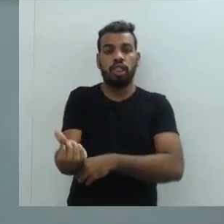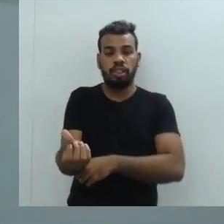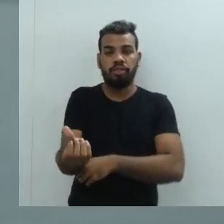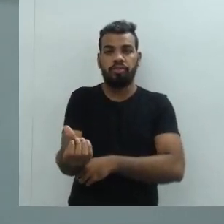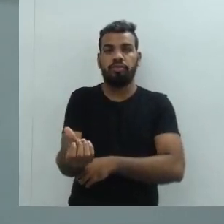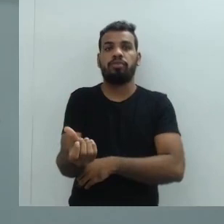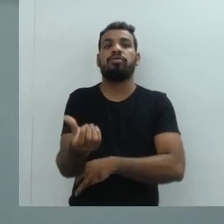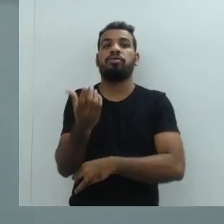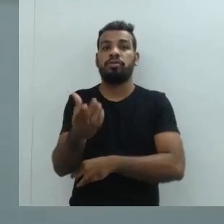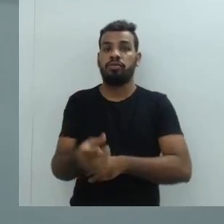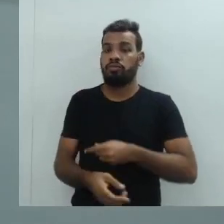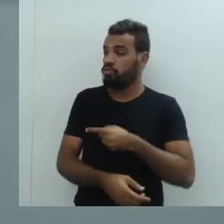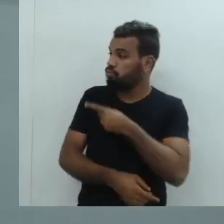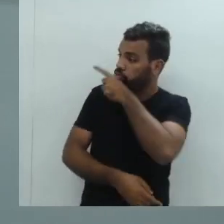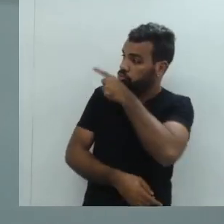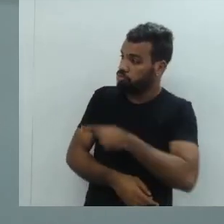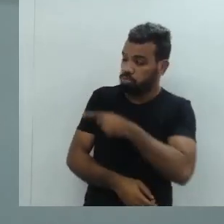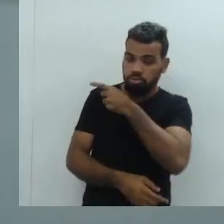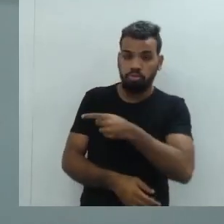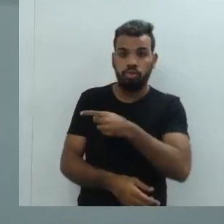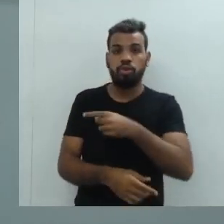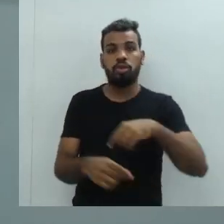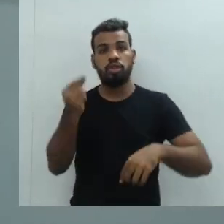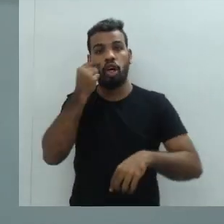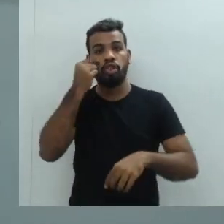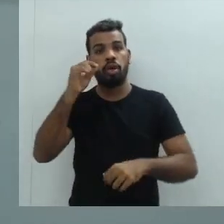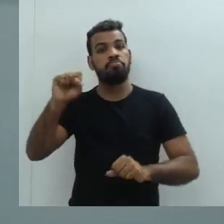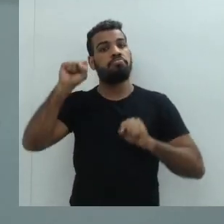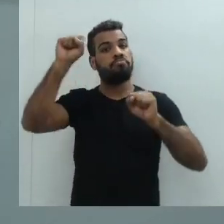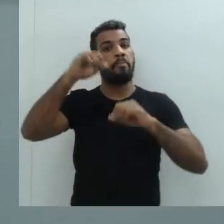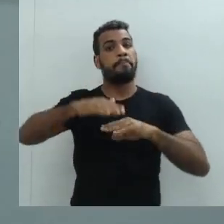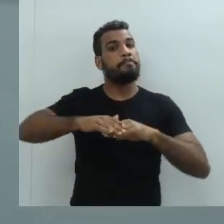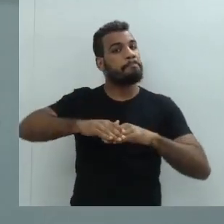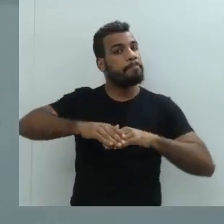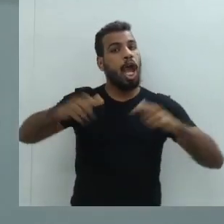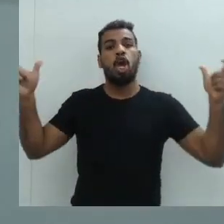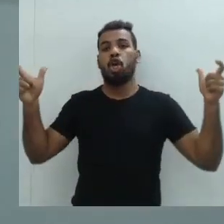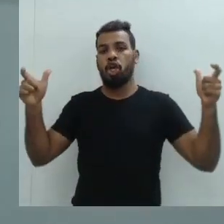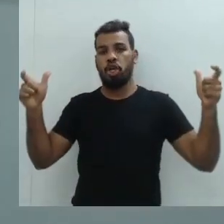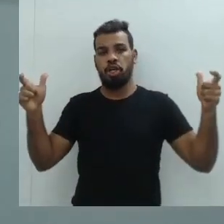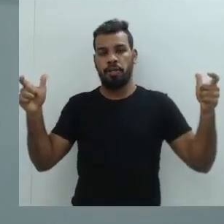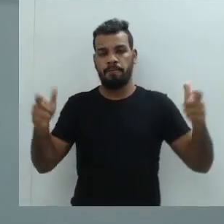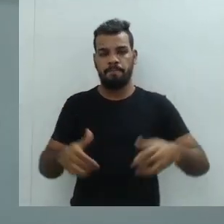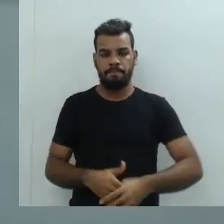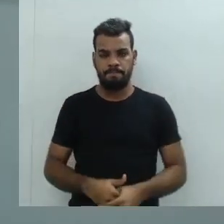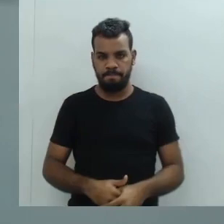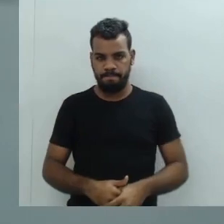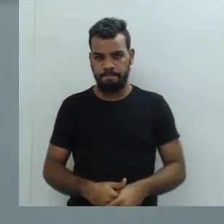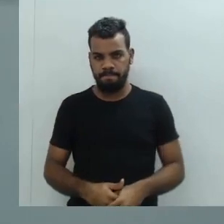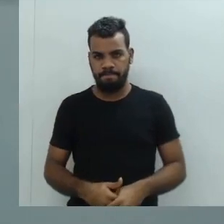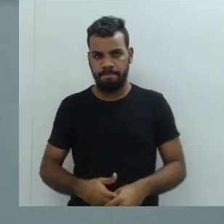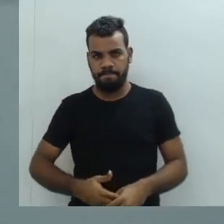acordo com nossas informações, a torcida do Náutico é que tem maior torcida.